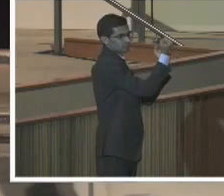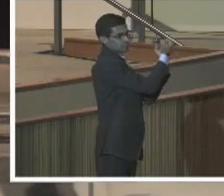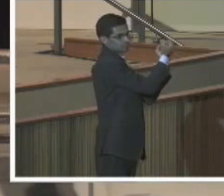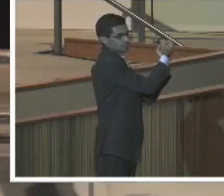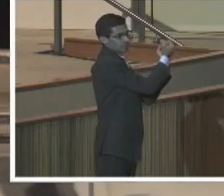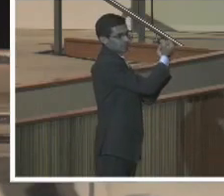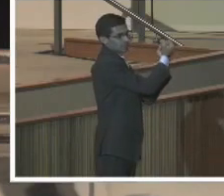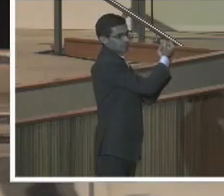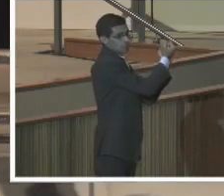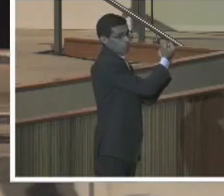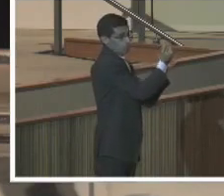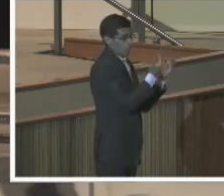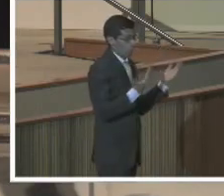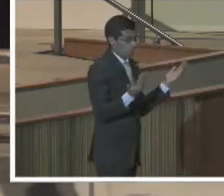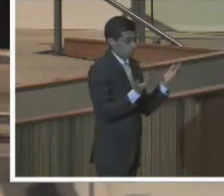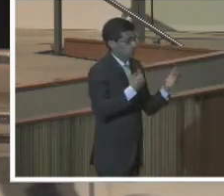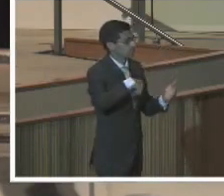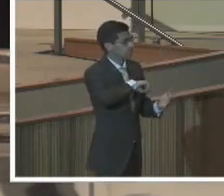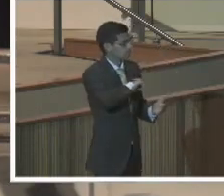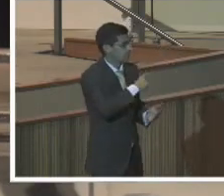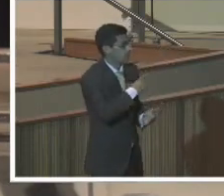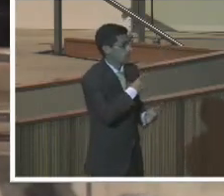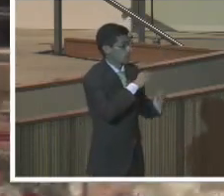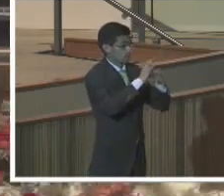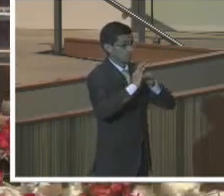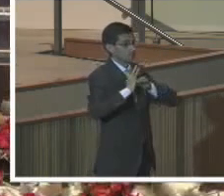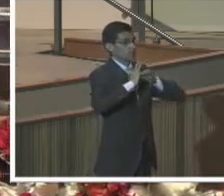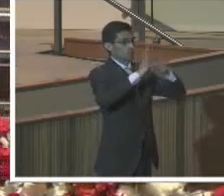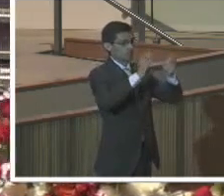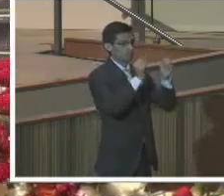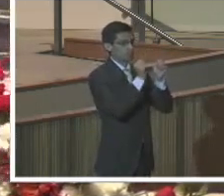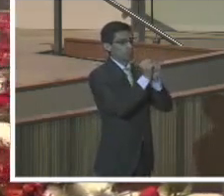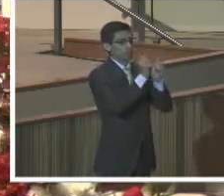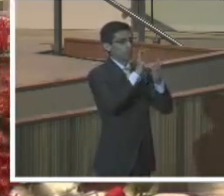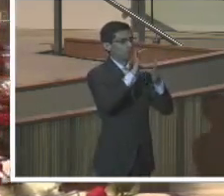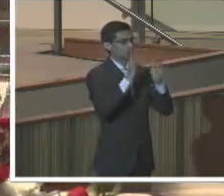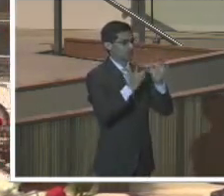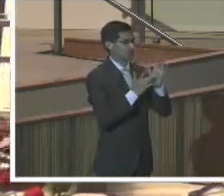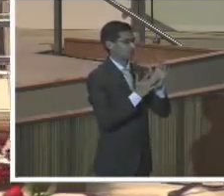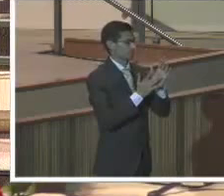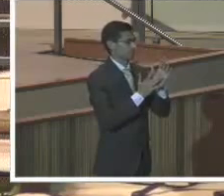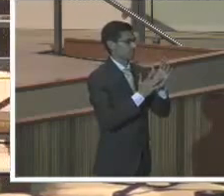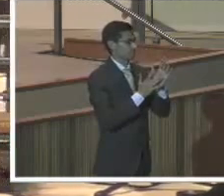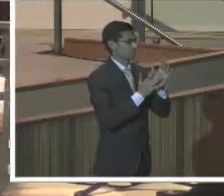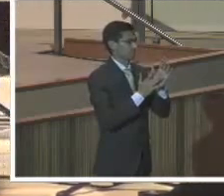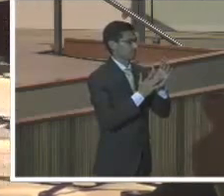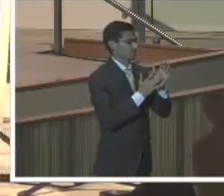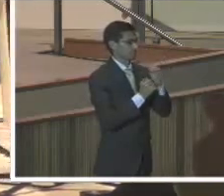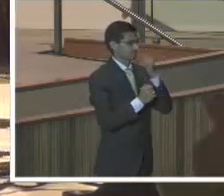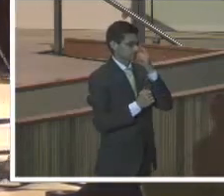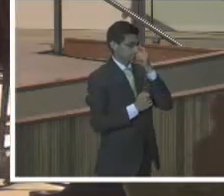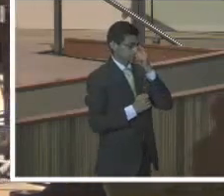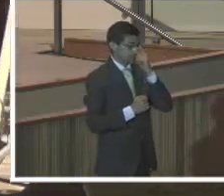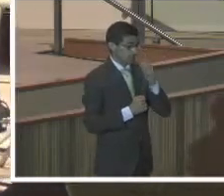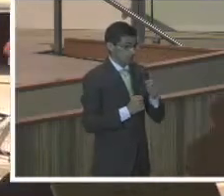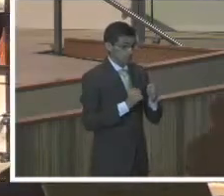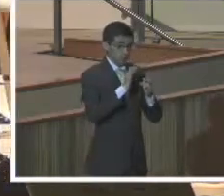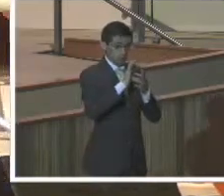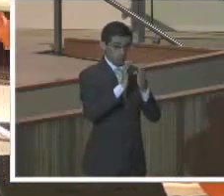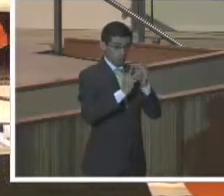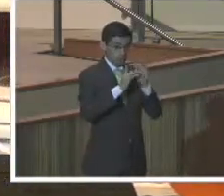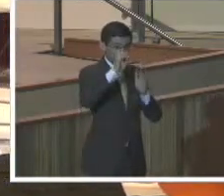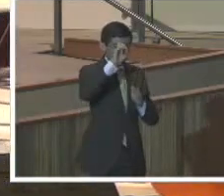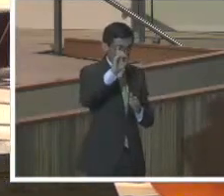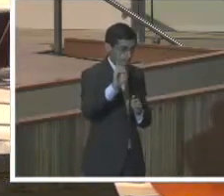A libertação. E não para aí a obra redentora dele. Ele desce ao